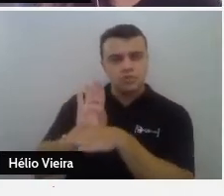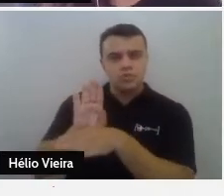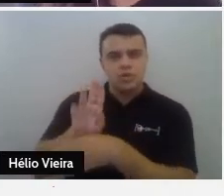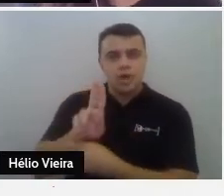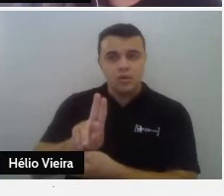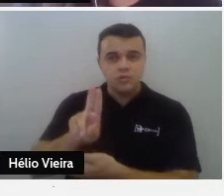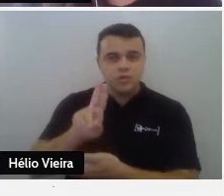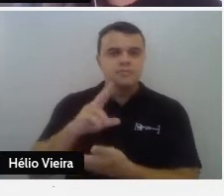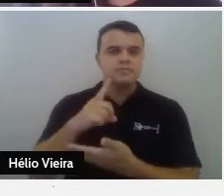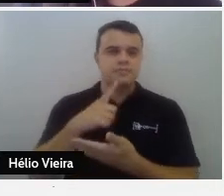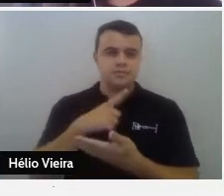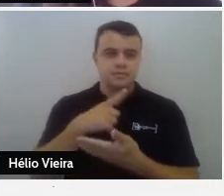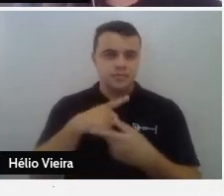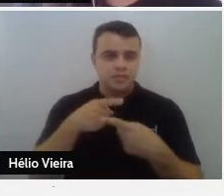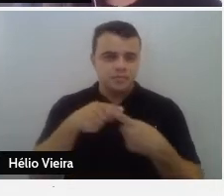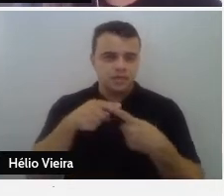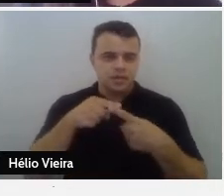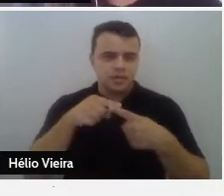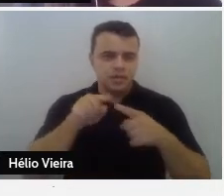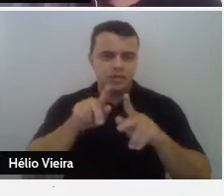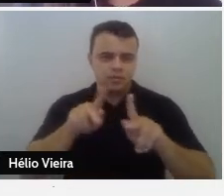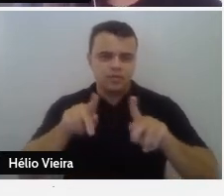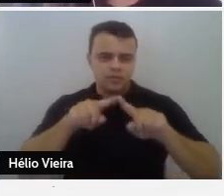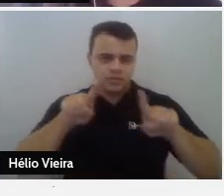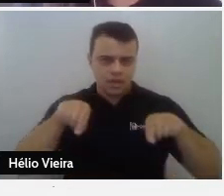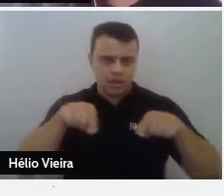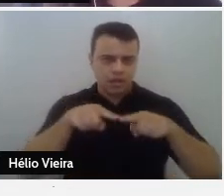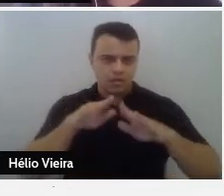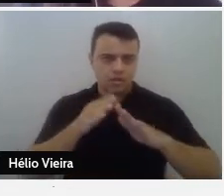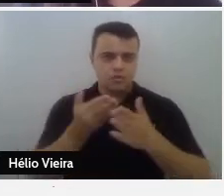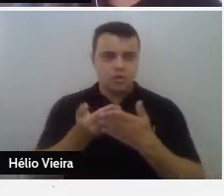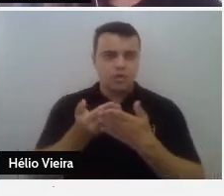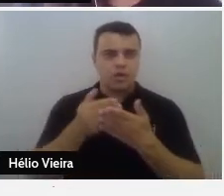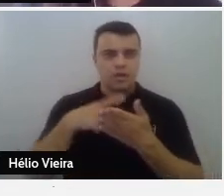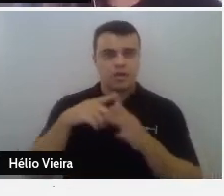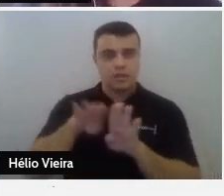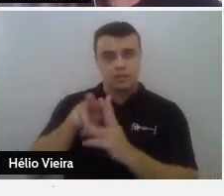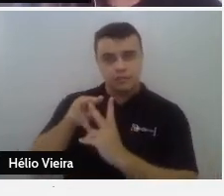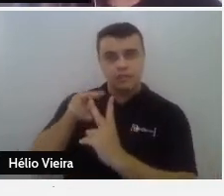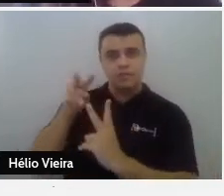utilizados na sala de aula e no EAD também.